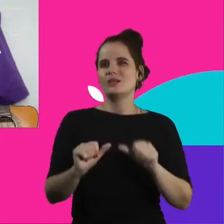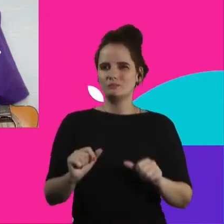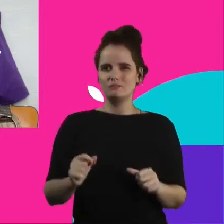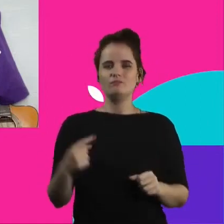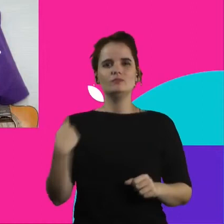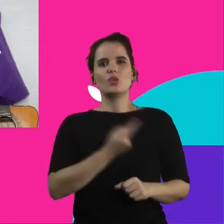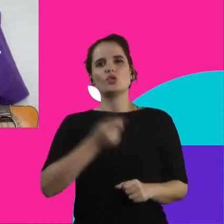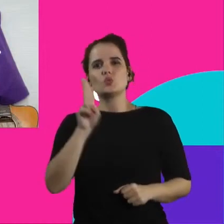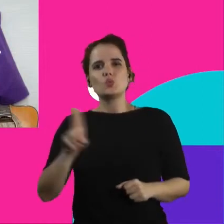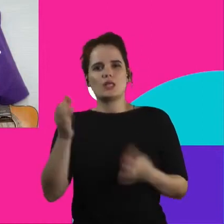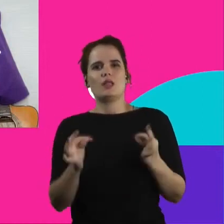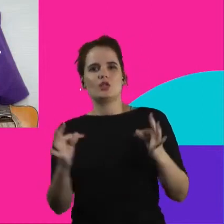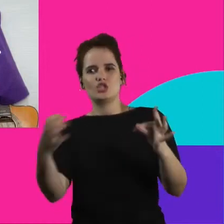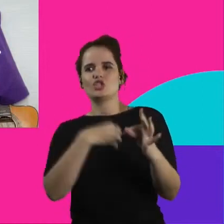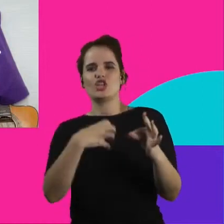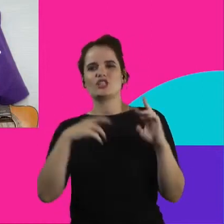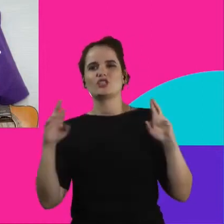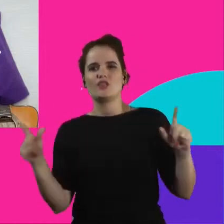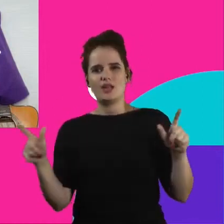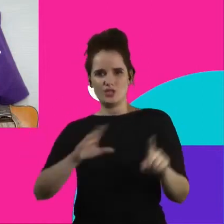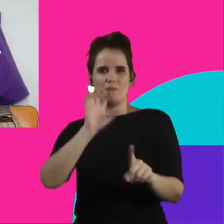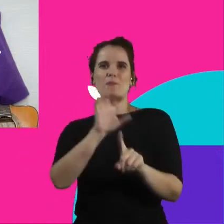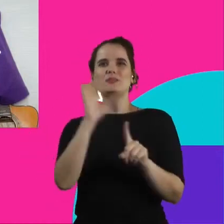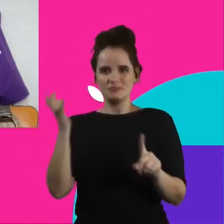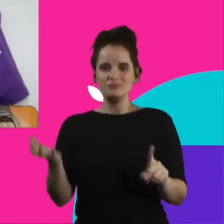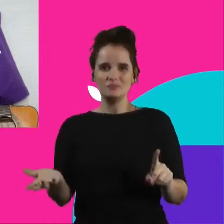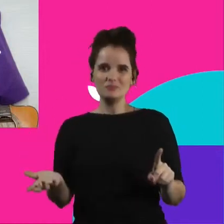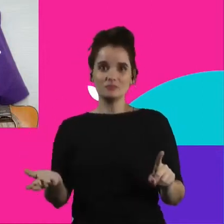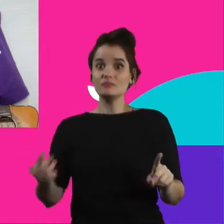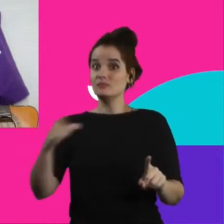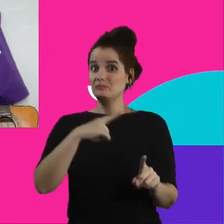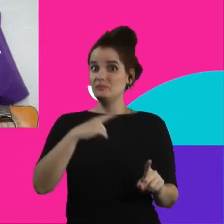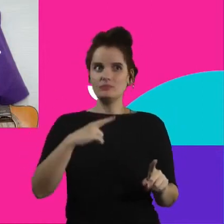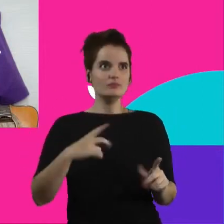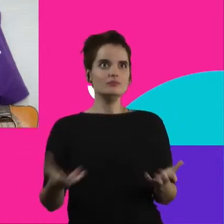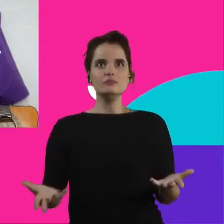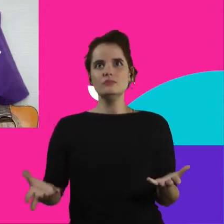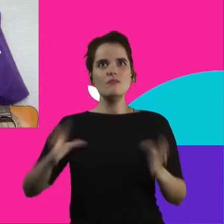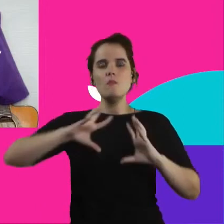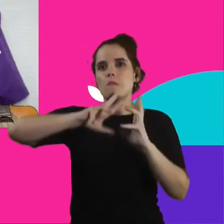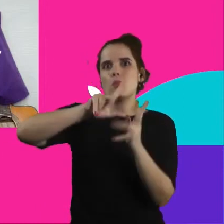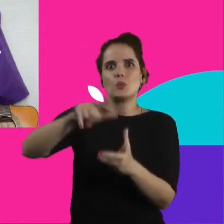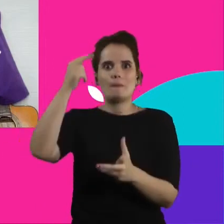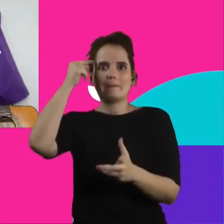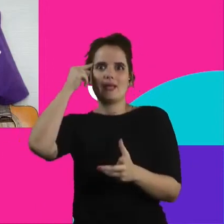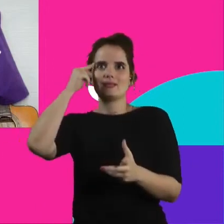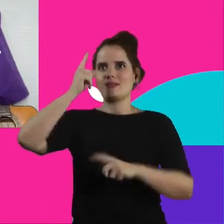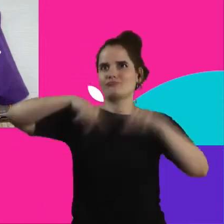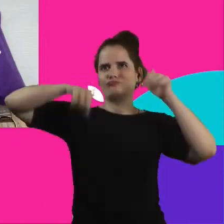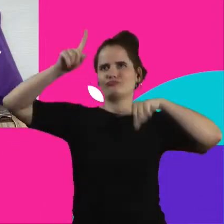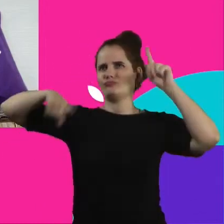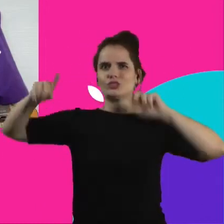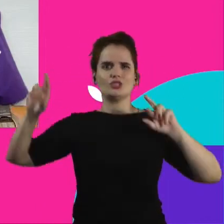forma diferente para gerar impacto, né? Então, existe um mundo, né, que pensa dessa forma, e o Social Good Brasil é um